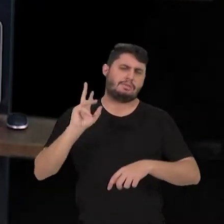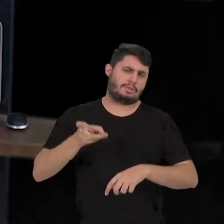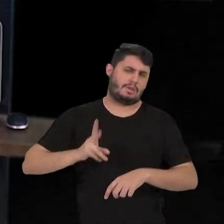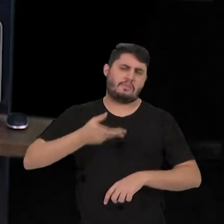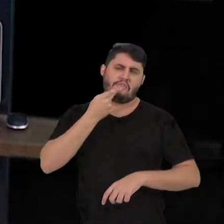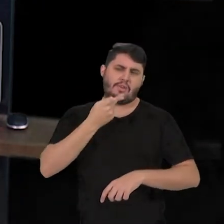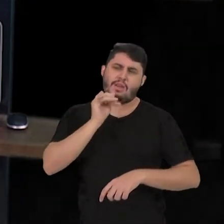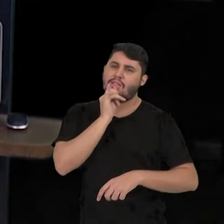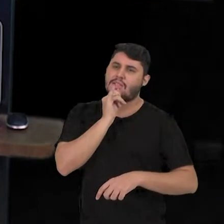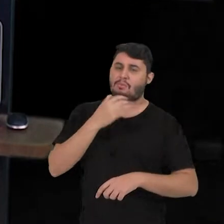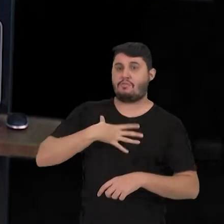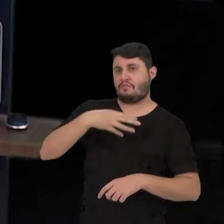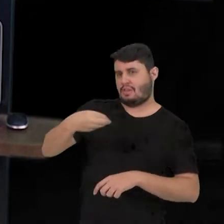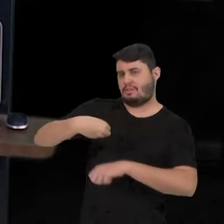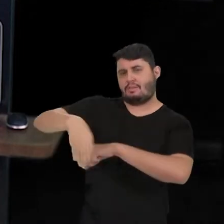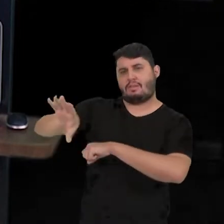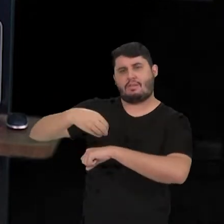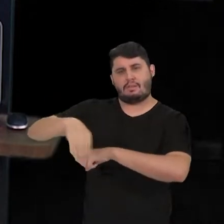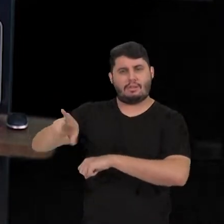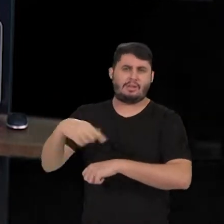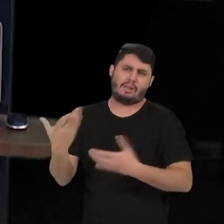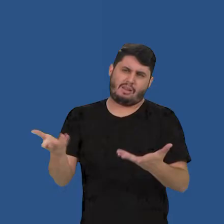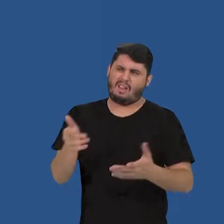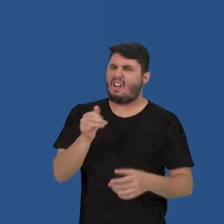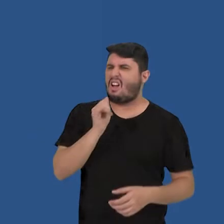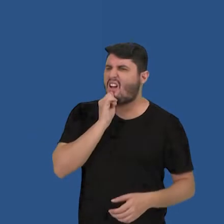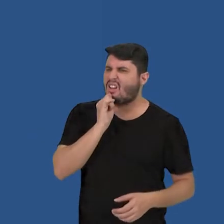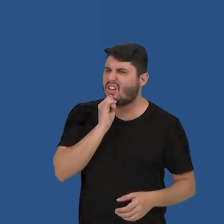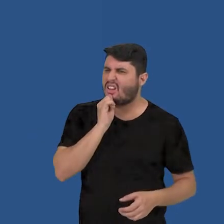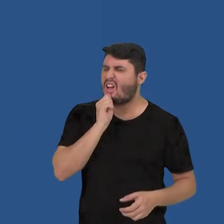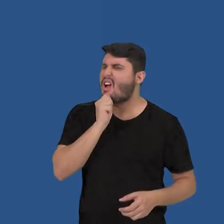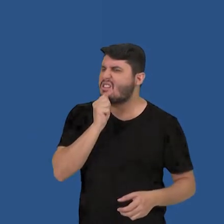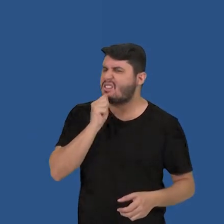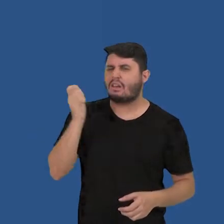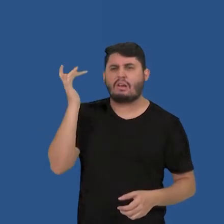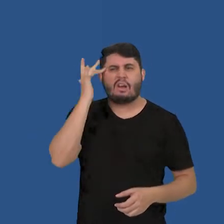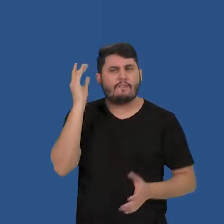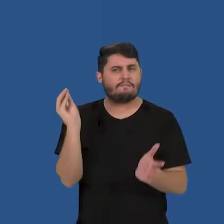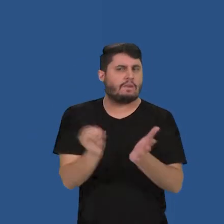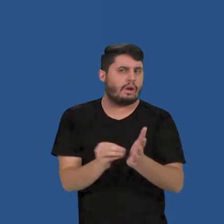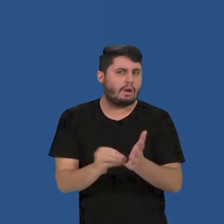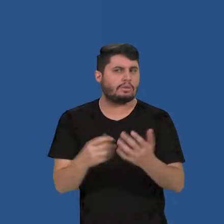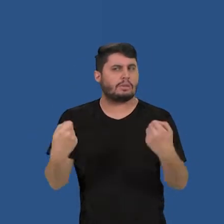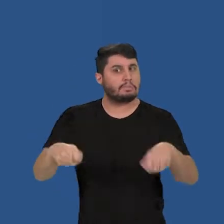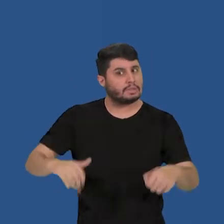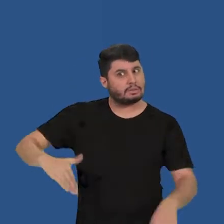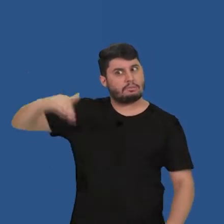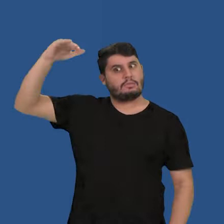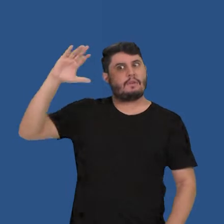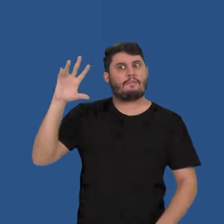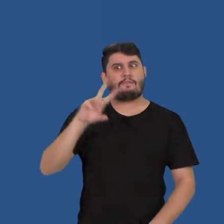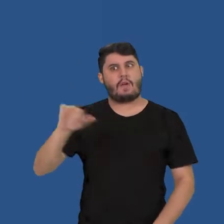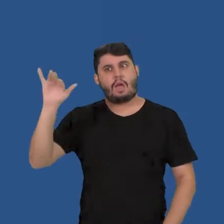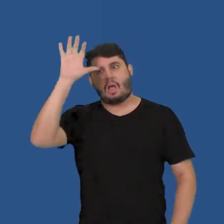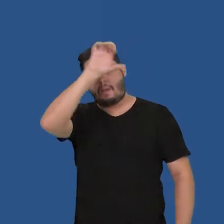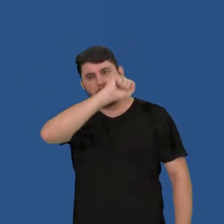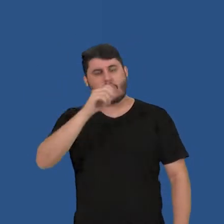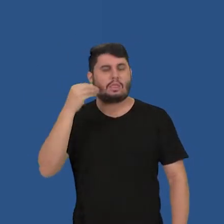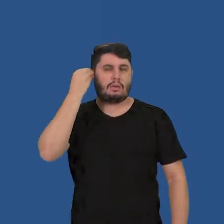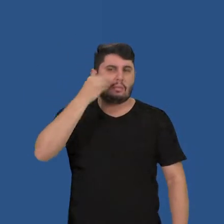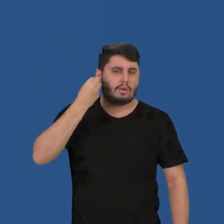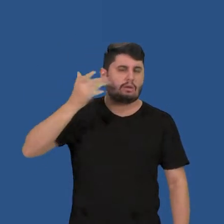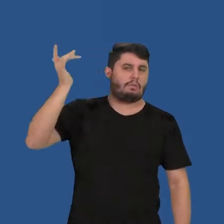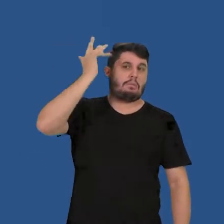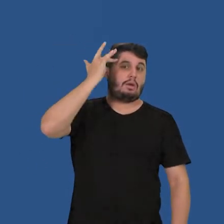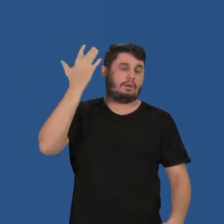Você está ainda muito imaturo, tá com 10. Agora, ou seja, ele chegou na idade que ele tem agora, né? Então, ele passou pela vida dele com 5, com 10.